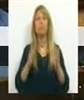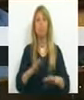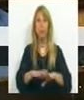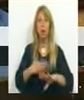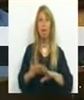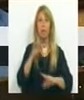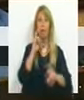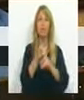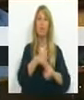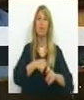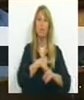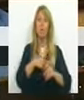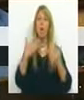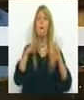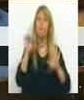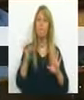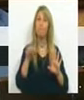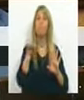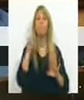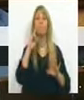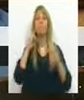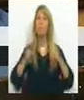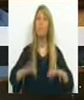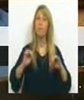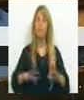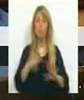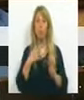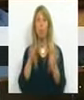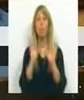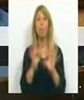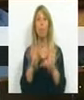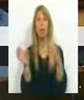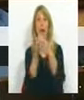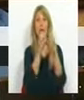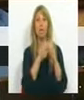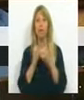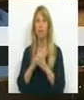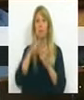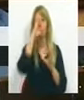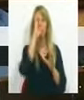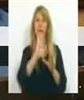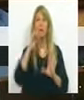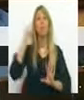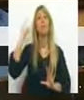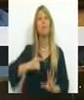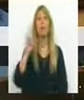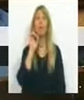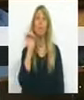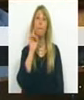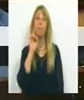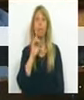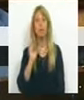à fiscalização, mas sim esta prevenção para que os próprios agentes tenham a noção do dever e da importância que